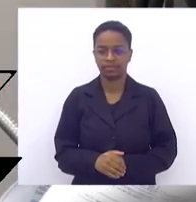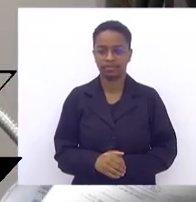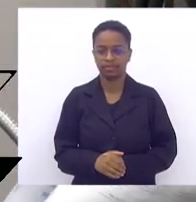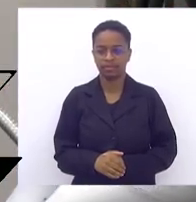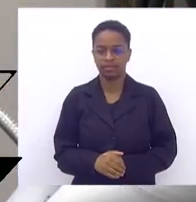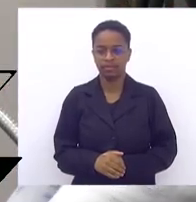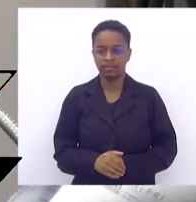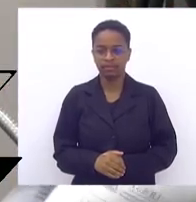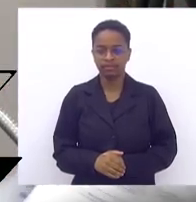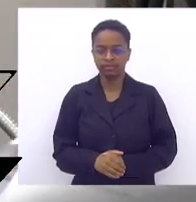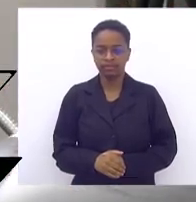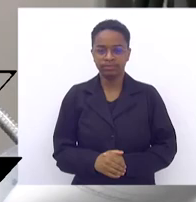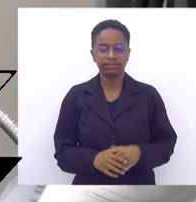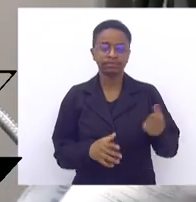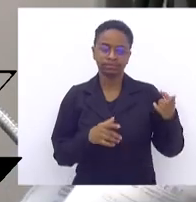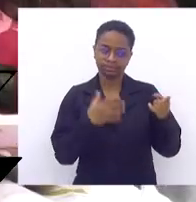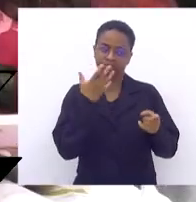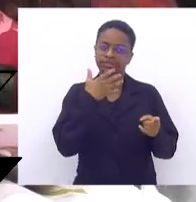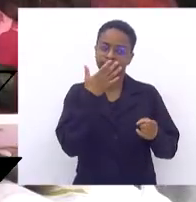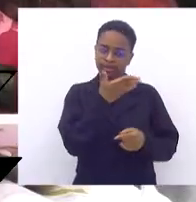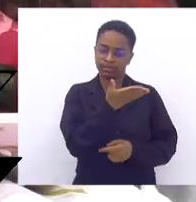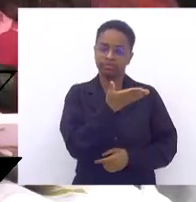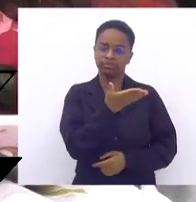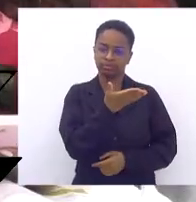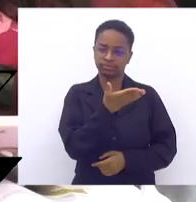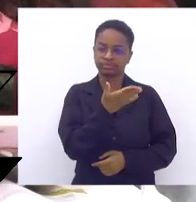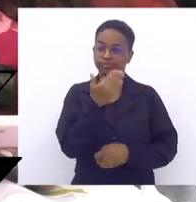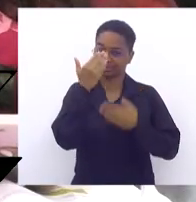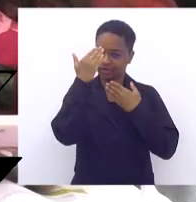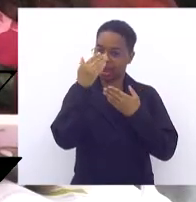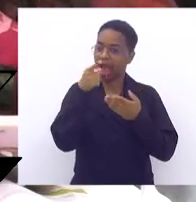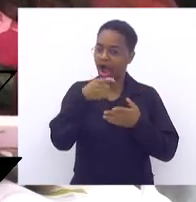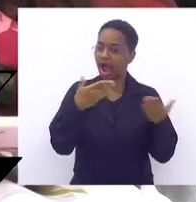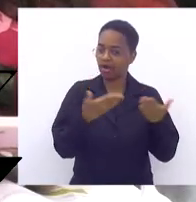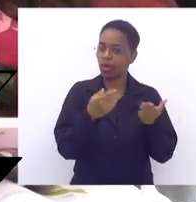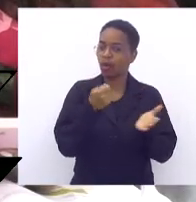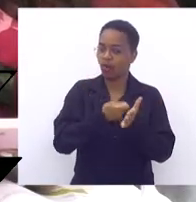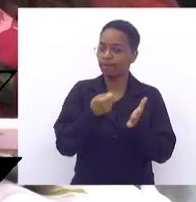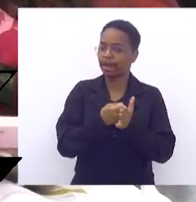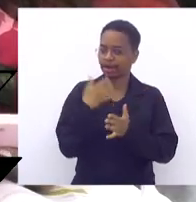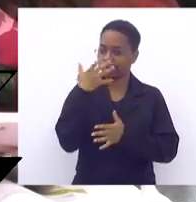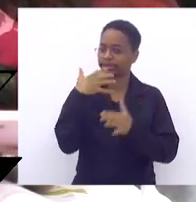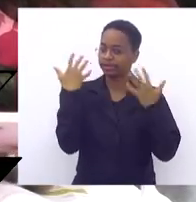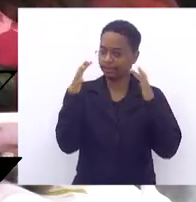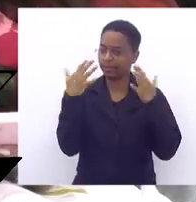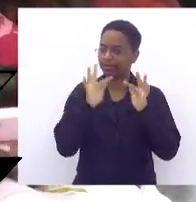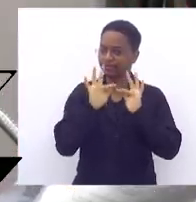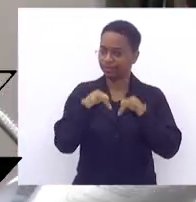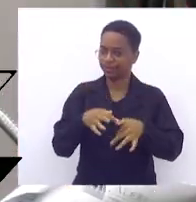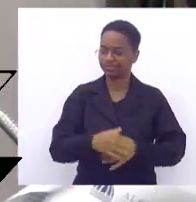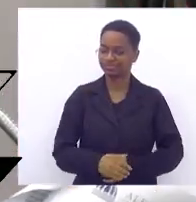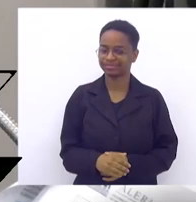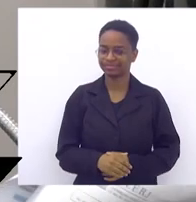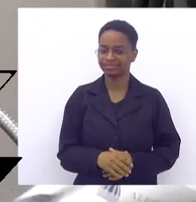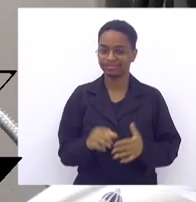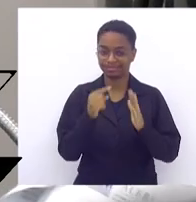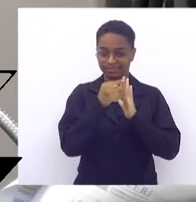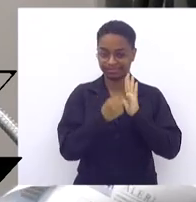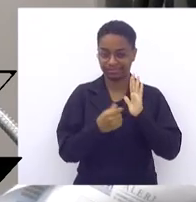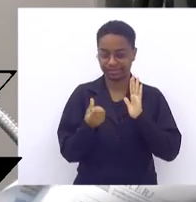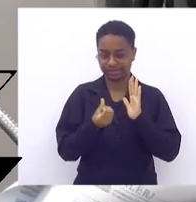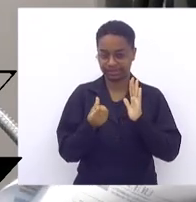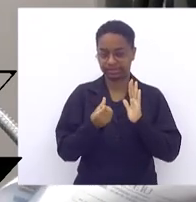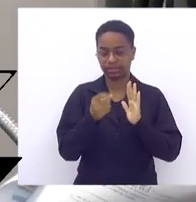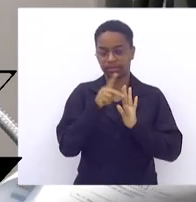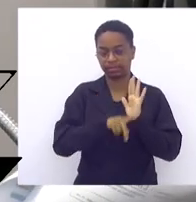O cantor é ele, cara. Vossa Excelência está obrigado, então, a cantar o parabéns ao final cantaremos, da sessão. Cantaremos. Item 6 da pauta. Emenda de plenário